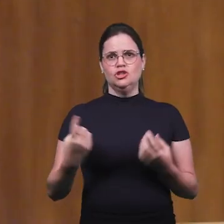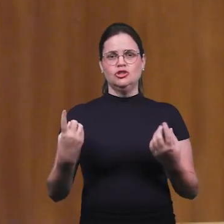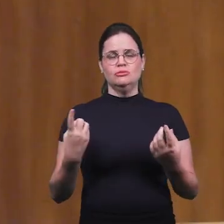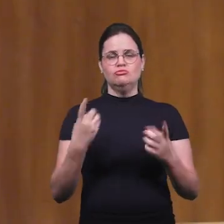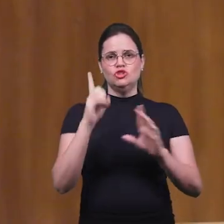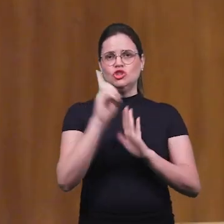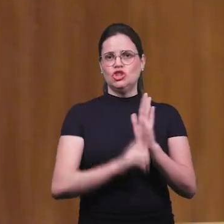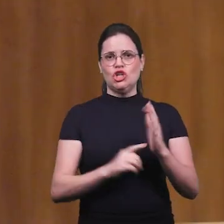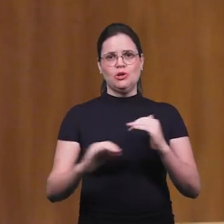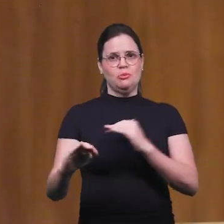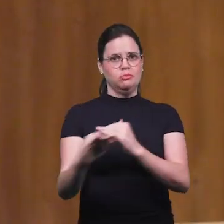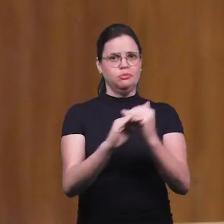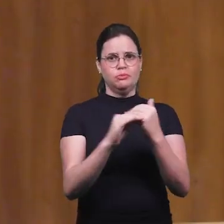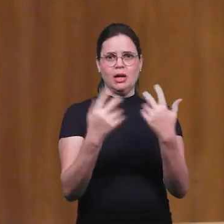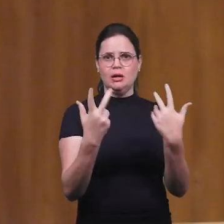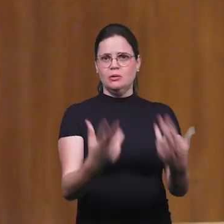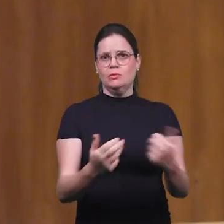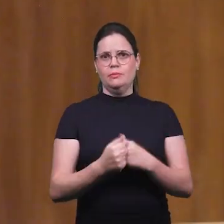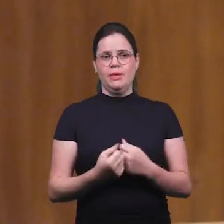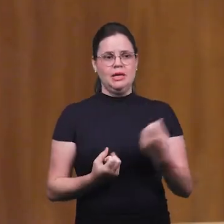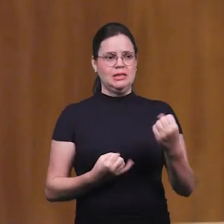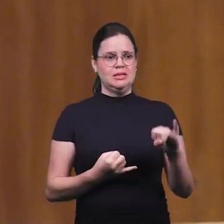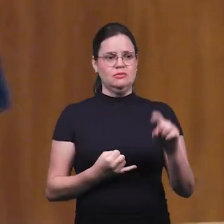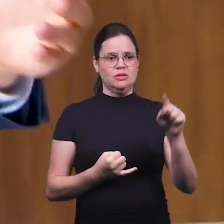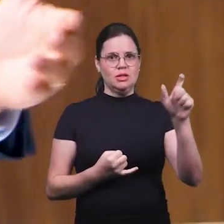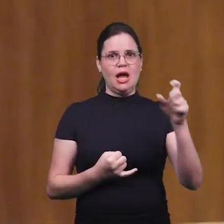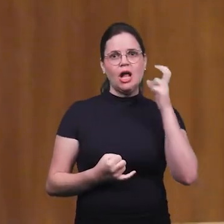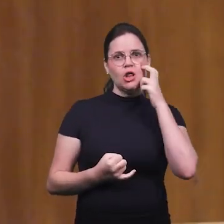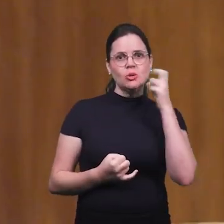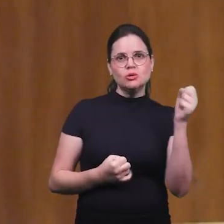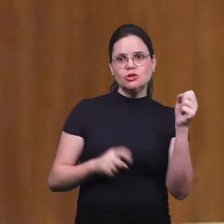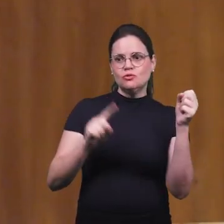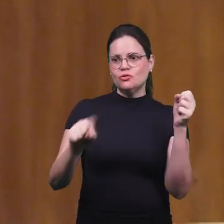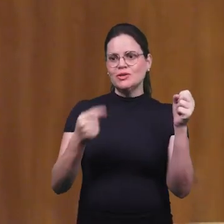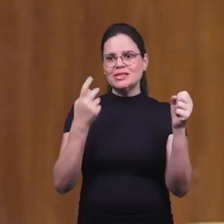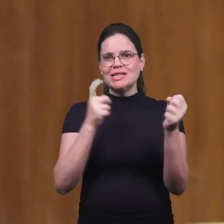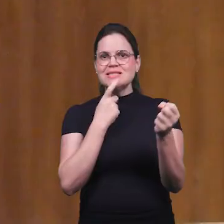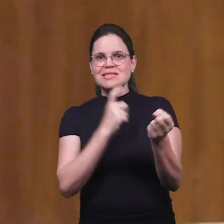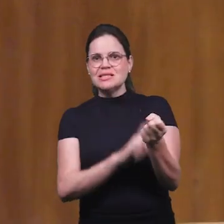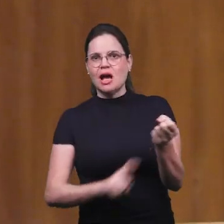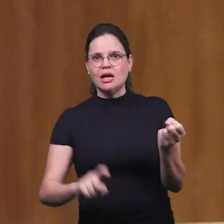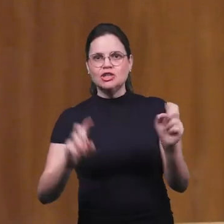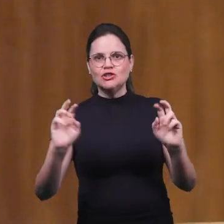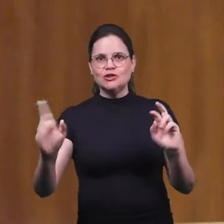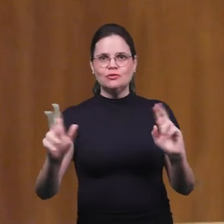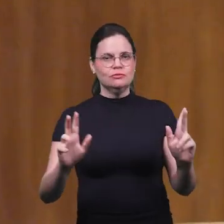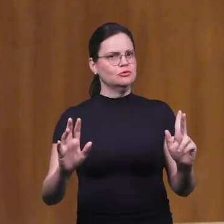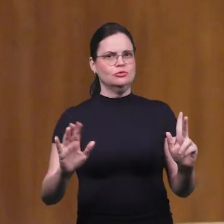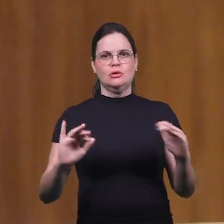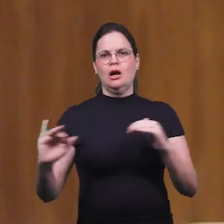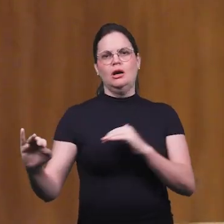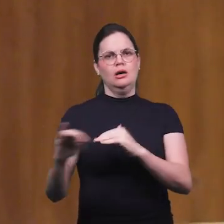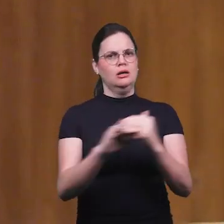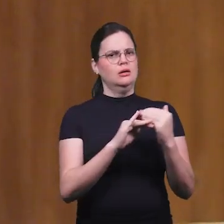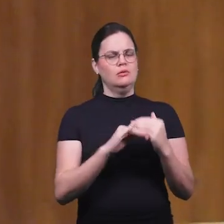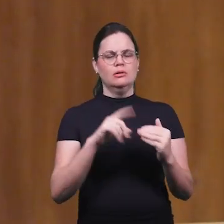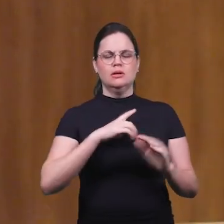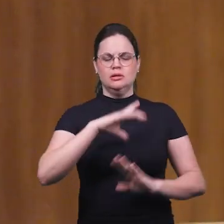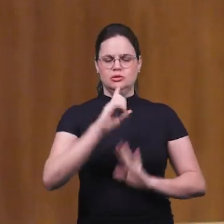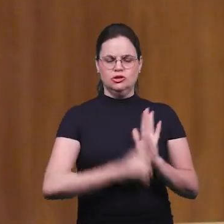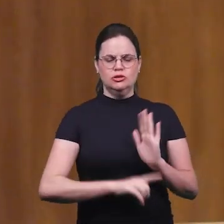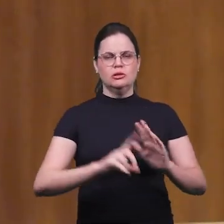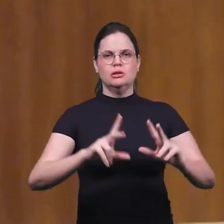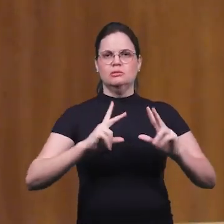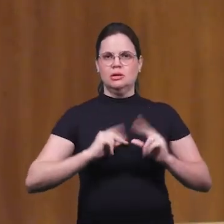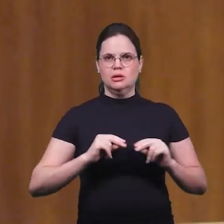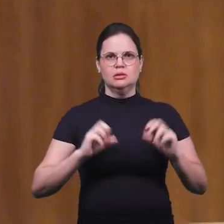nenhuma diferenciação pelo fato de ser um filho adotivo ou filho natural. Todos eles terão direito a essa herança, né? O